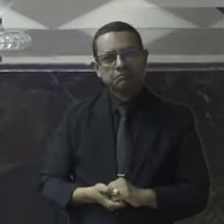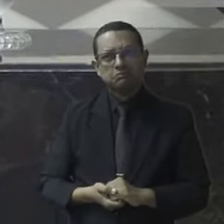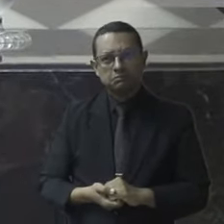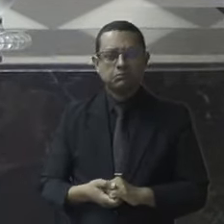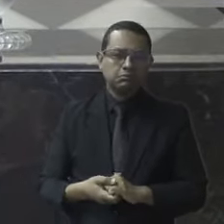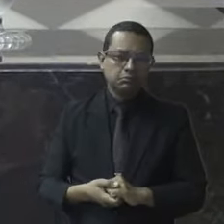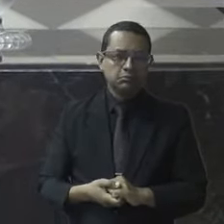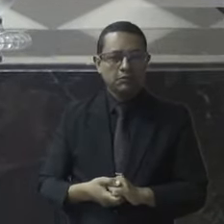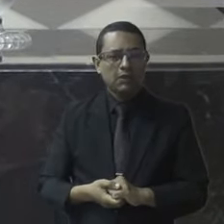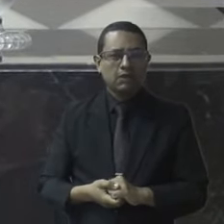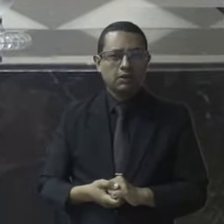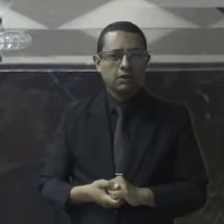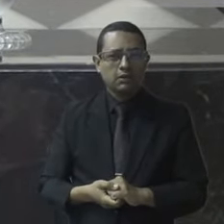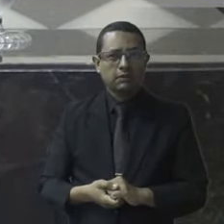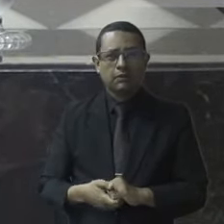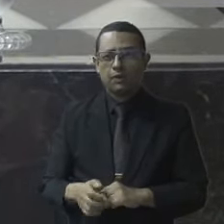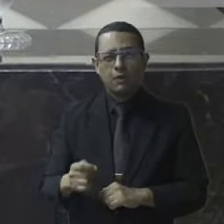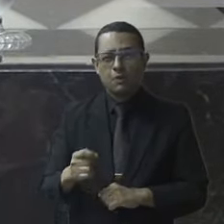Foram quase